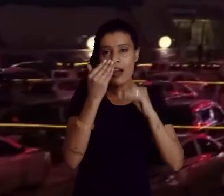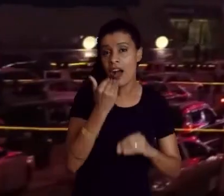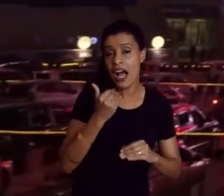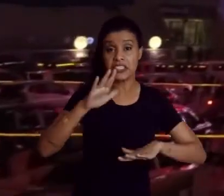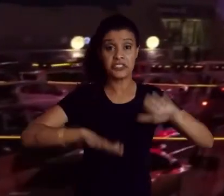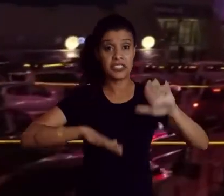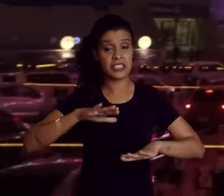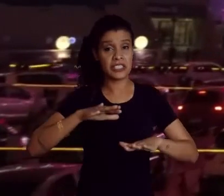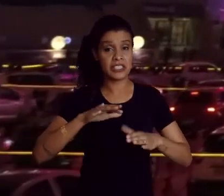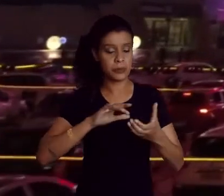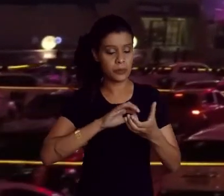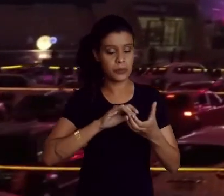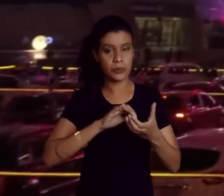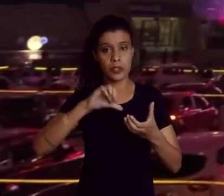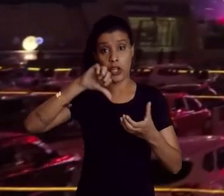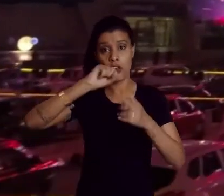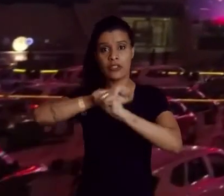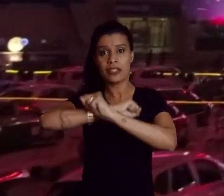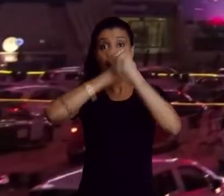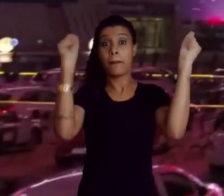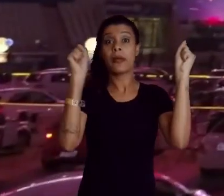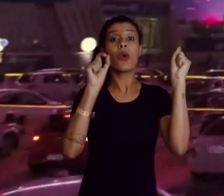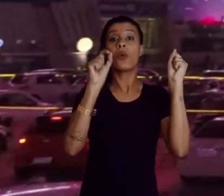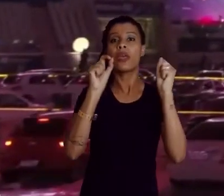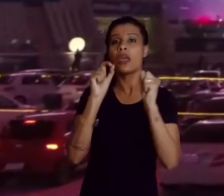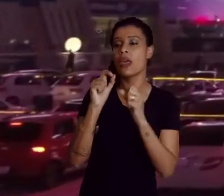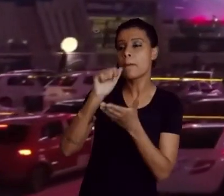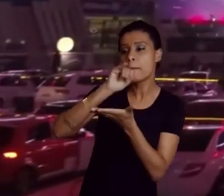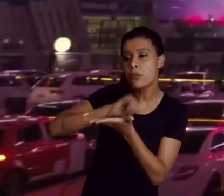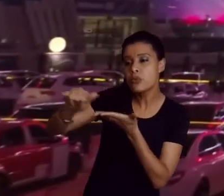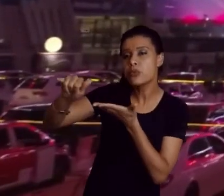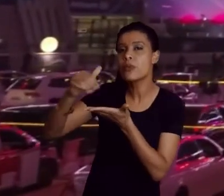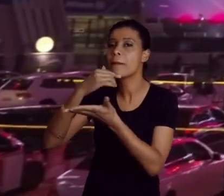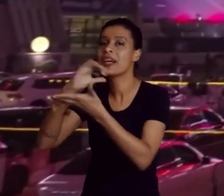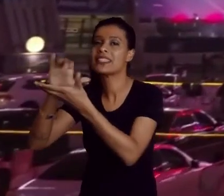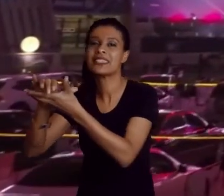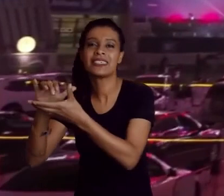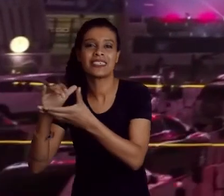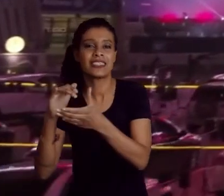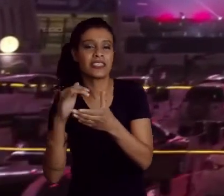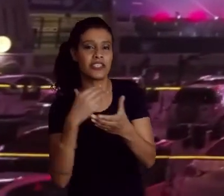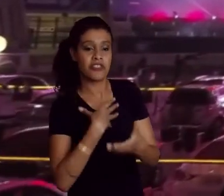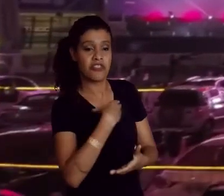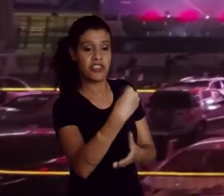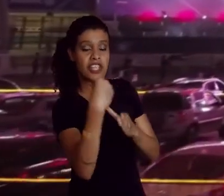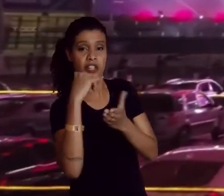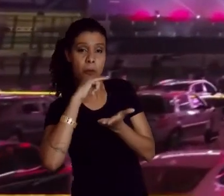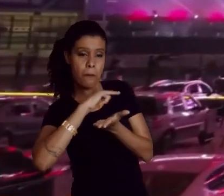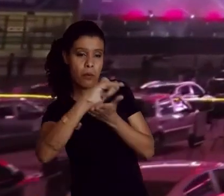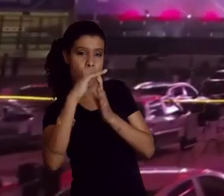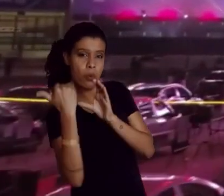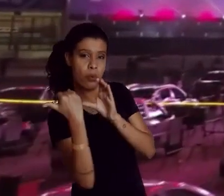desperta. Mandar mensagem para o marido e para os filhos. Esses dias eu mandei, eu não tinha muito o que conversar, estava muito ocupado,